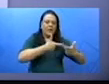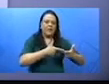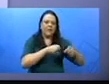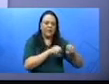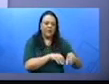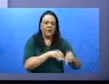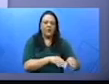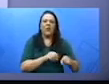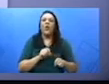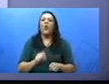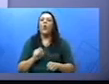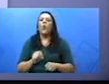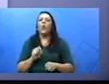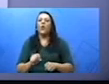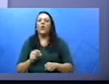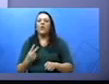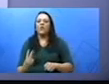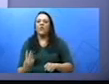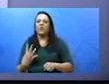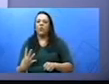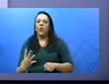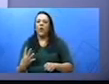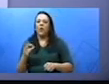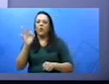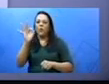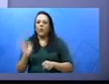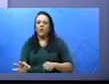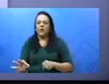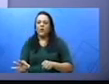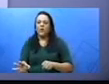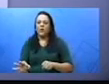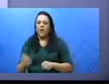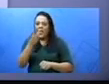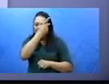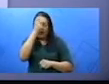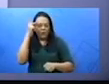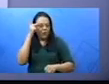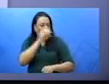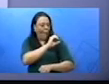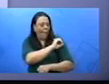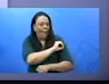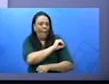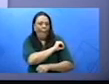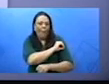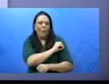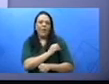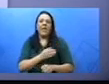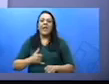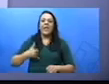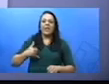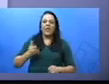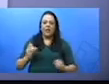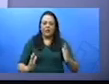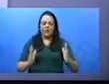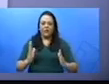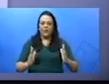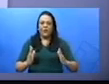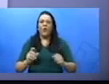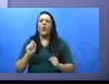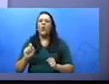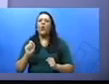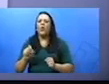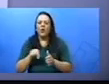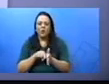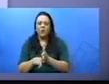analfabetos funcionais nessa faixa etária. A pesquisa, que busca aprimorar os dados do Índice Nacional